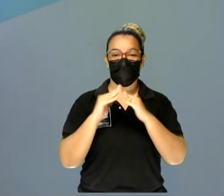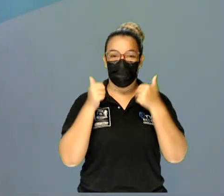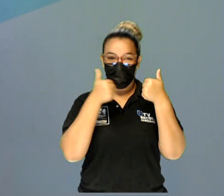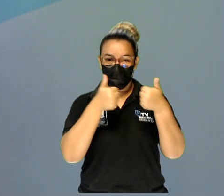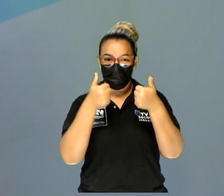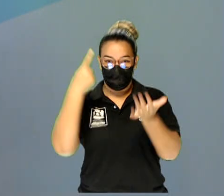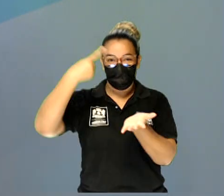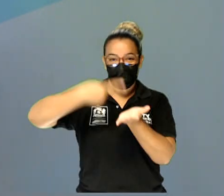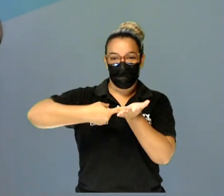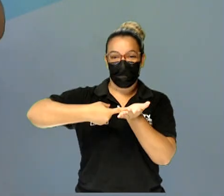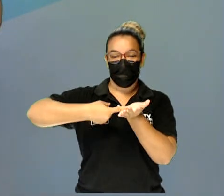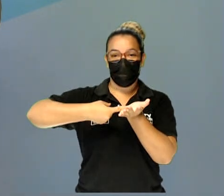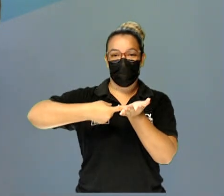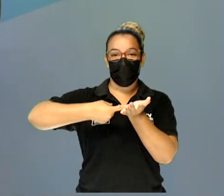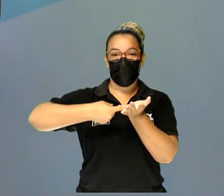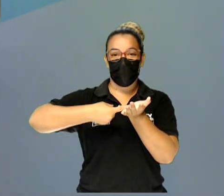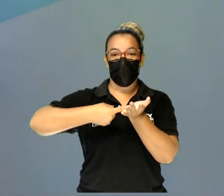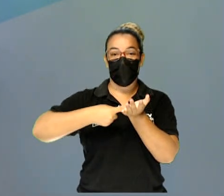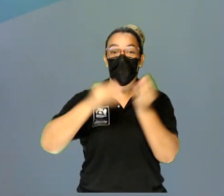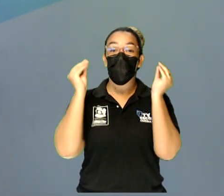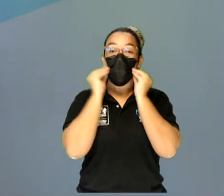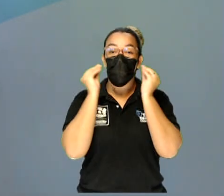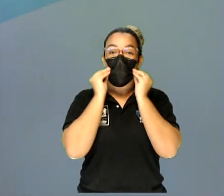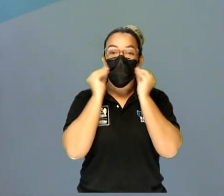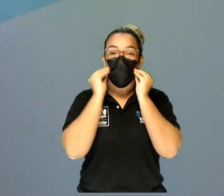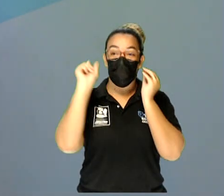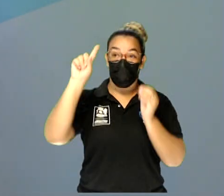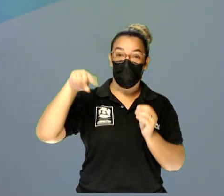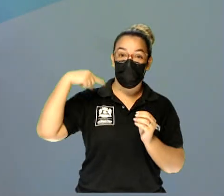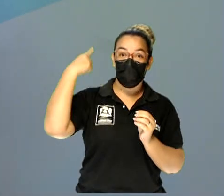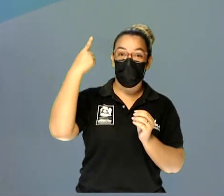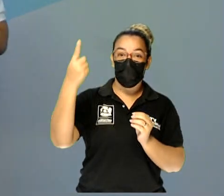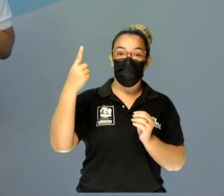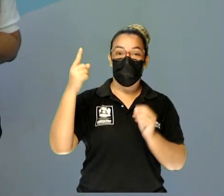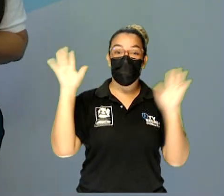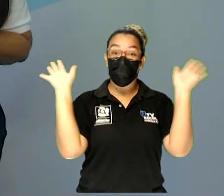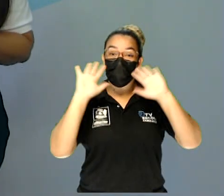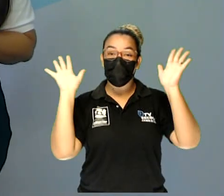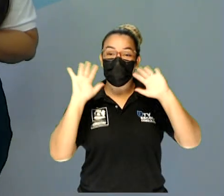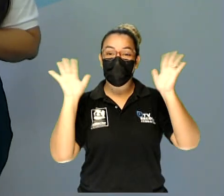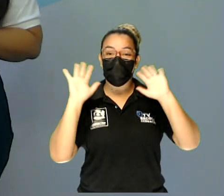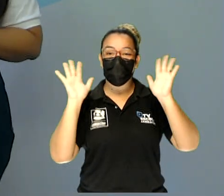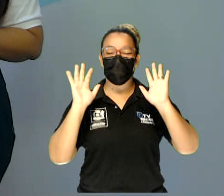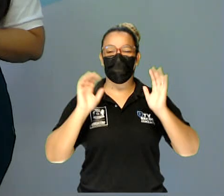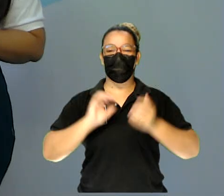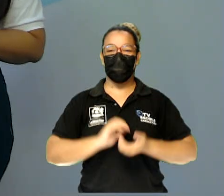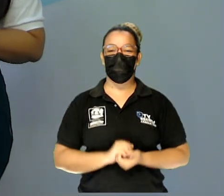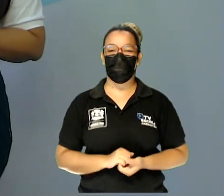Lívia. Combinado? Então, beijo para vocês e até a próxima. Tchau, tchau!